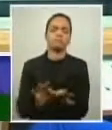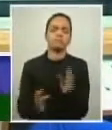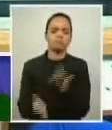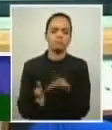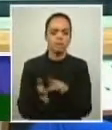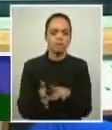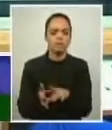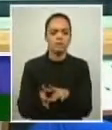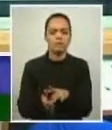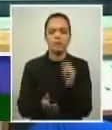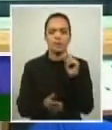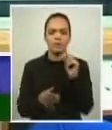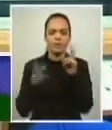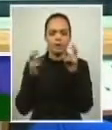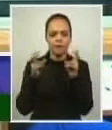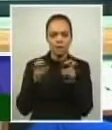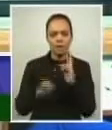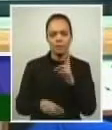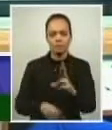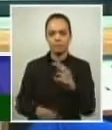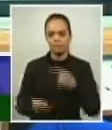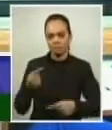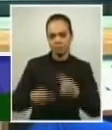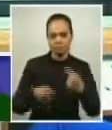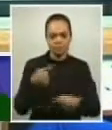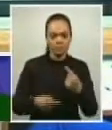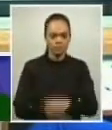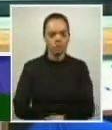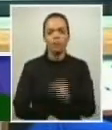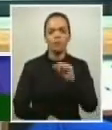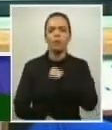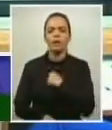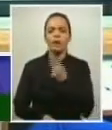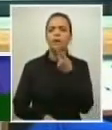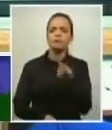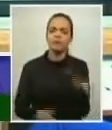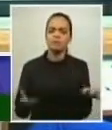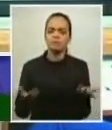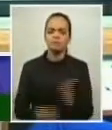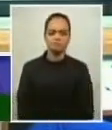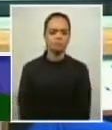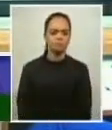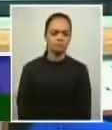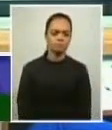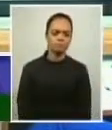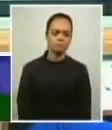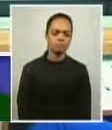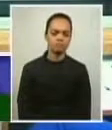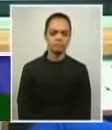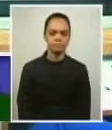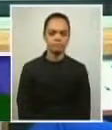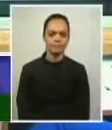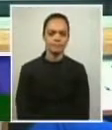à questão da representação política do que que eu tô falando e